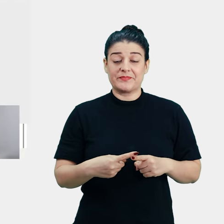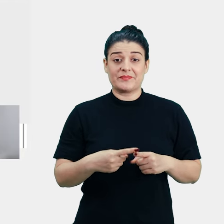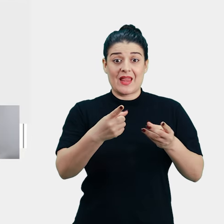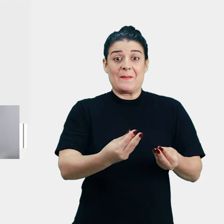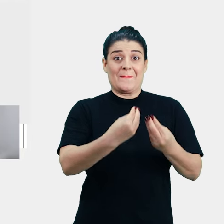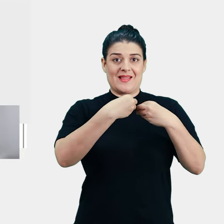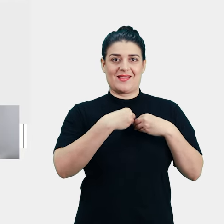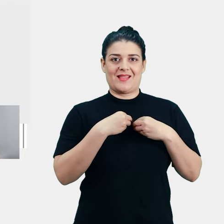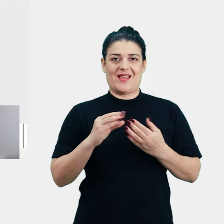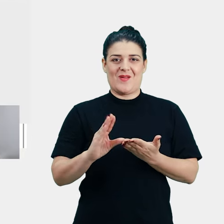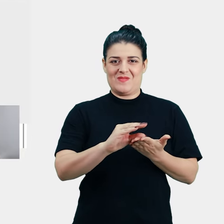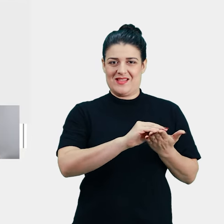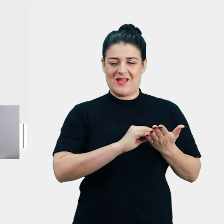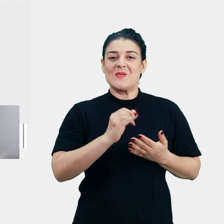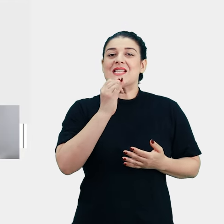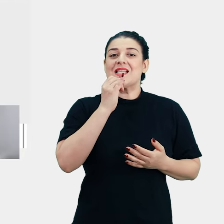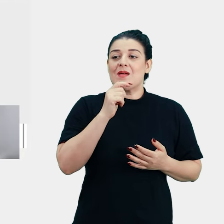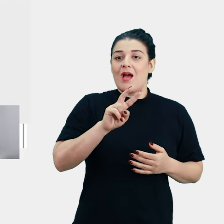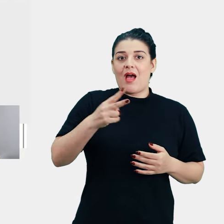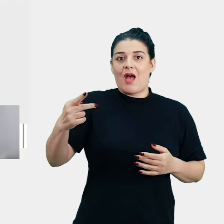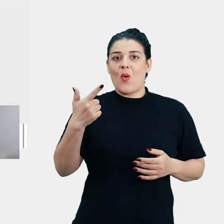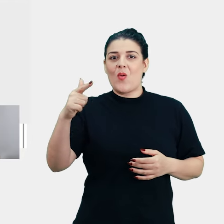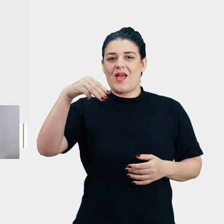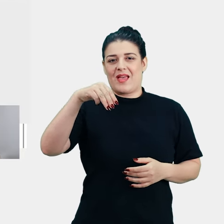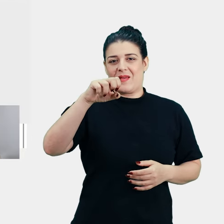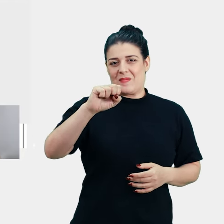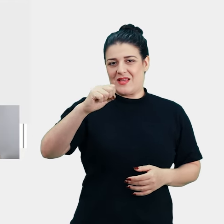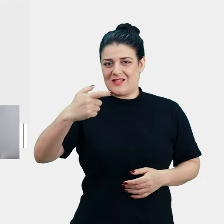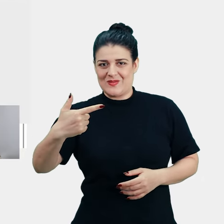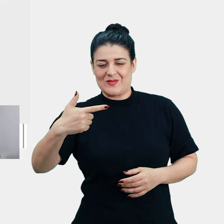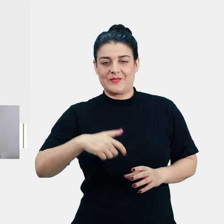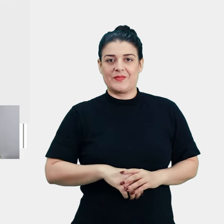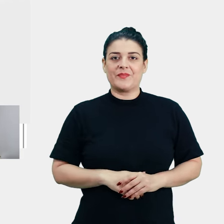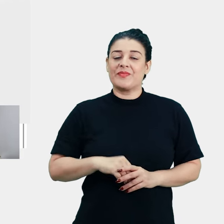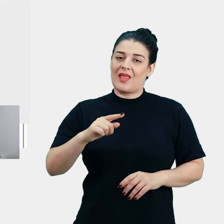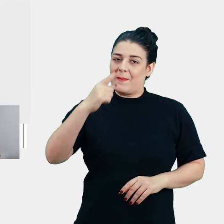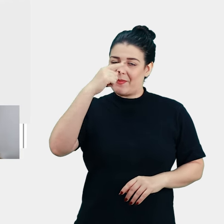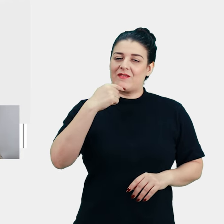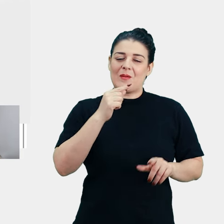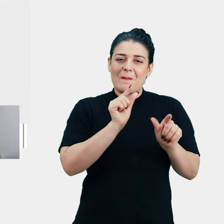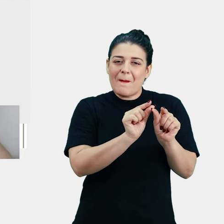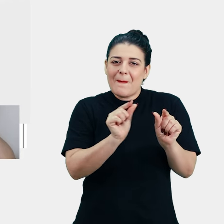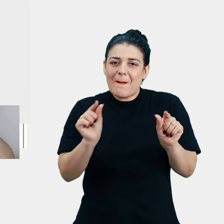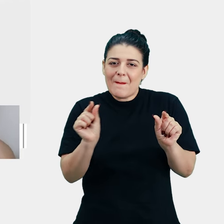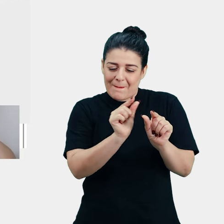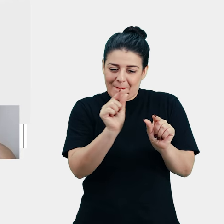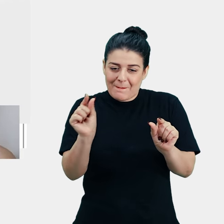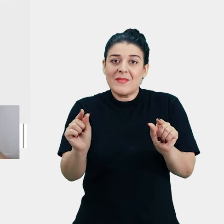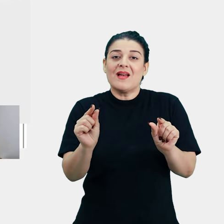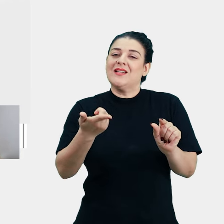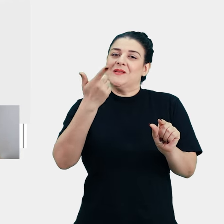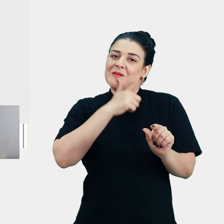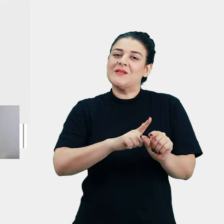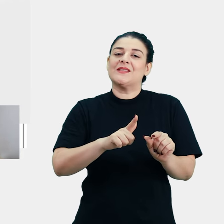fornece exemplos de espectro de MS2, que é o perfil de fragmentação, e a partir disso você